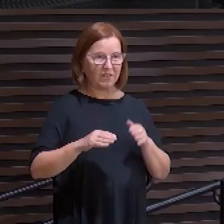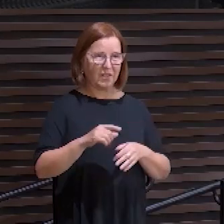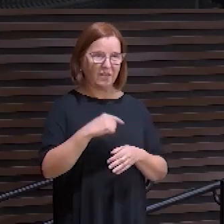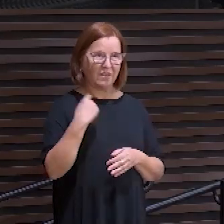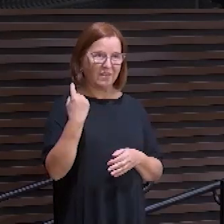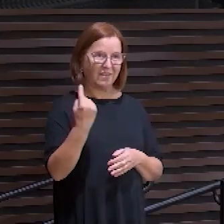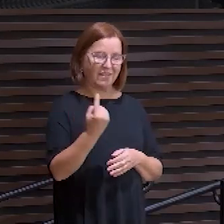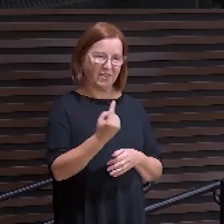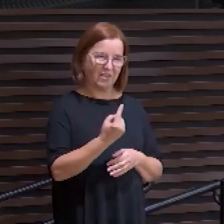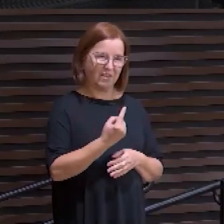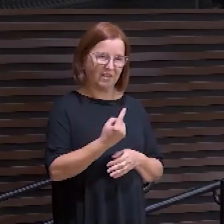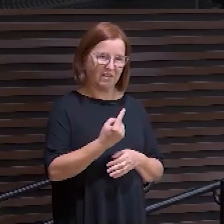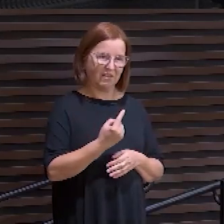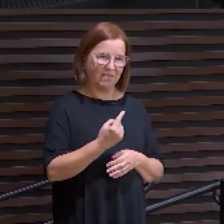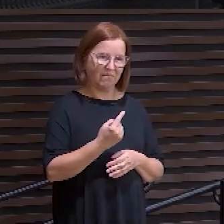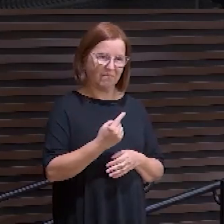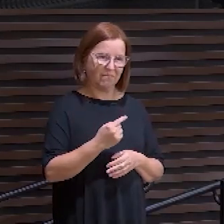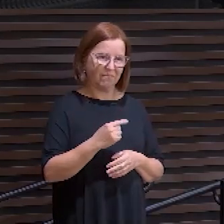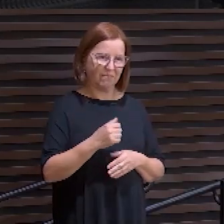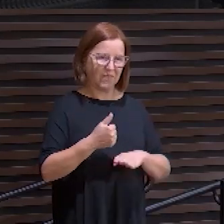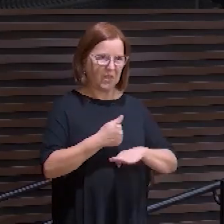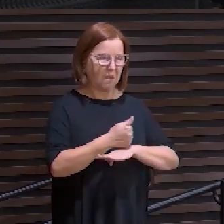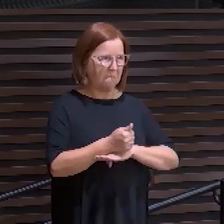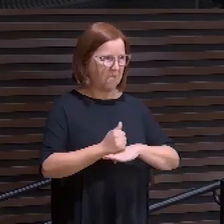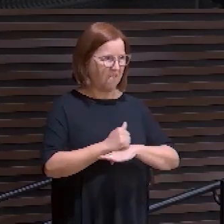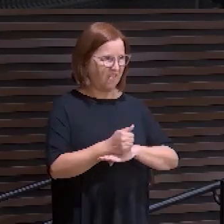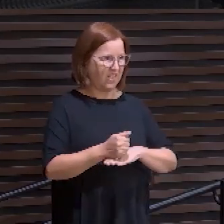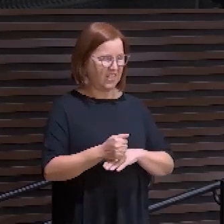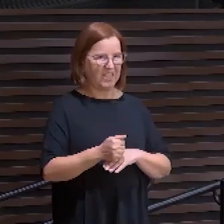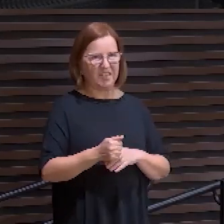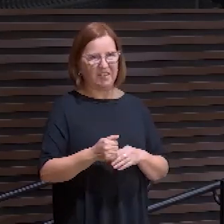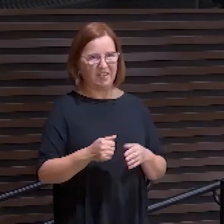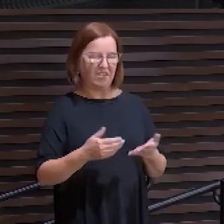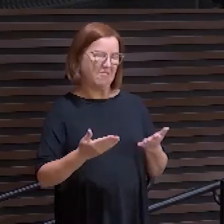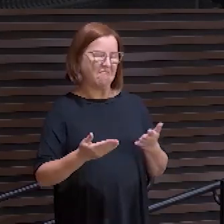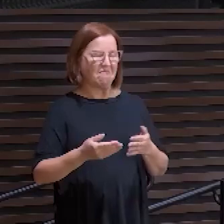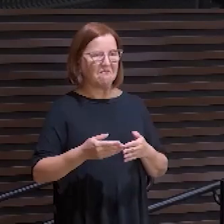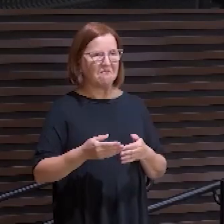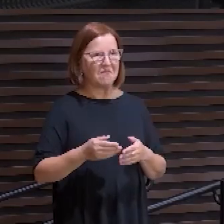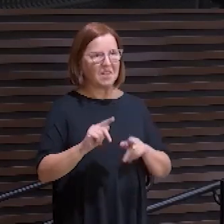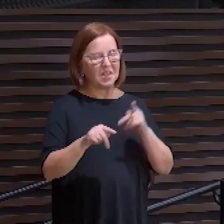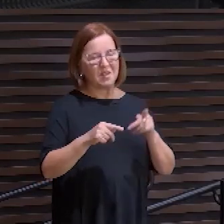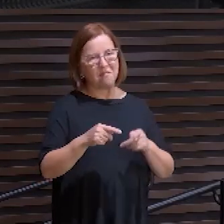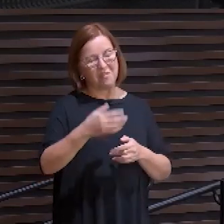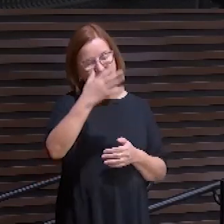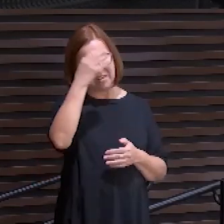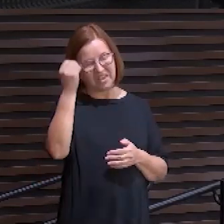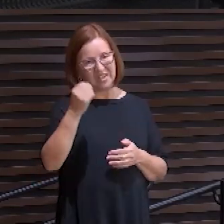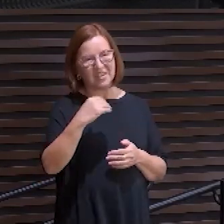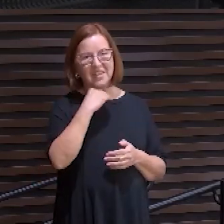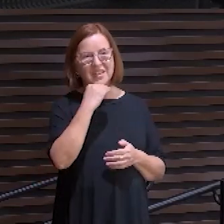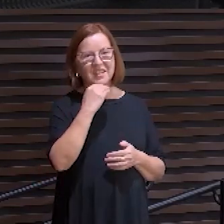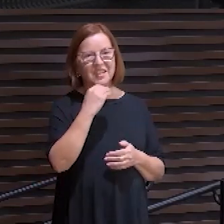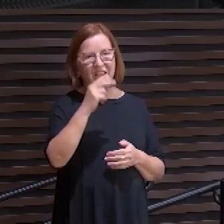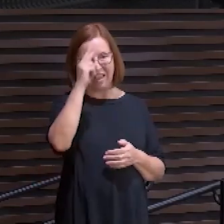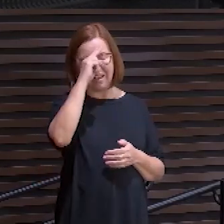fato esquecidas. Ninguém vai se lembrar de mim daqui 5 gerações.